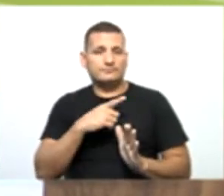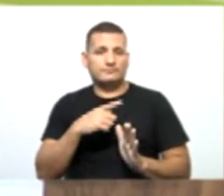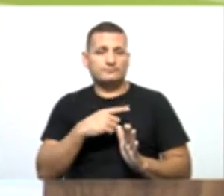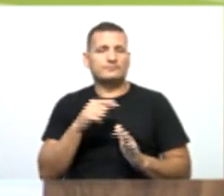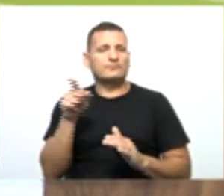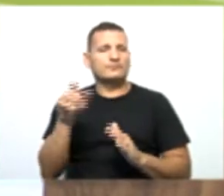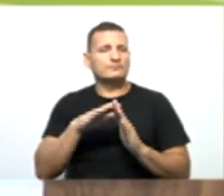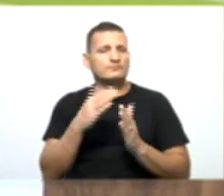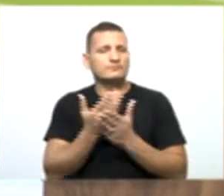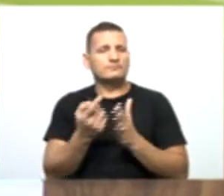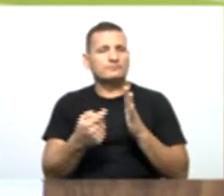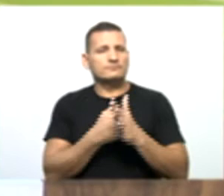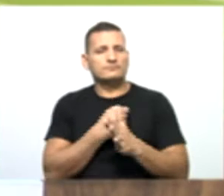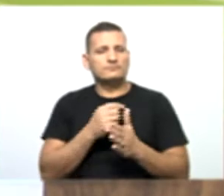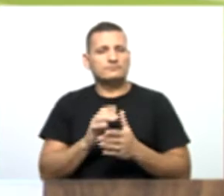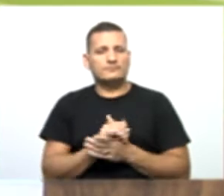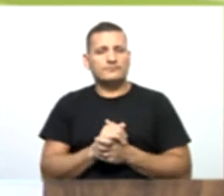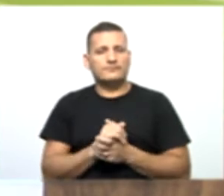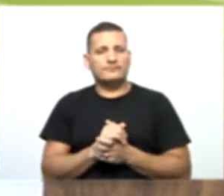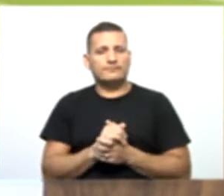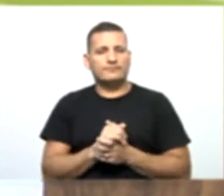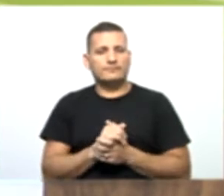da escola... Muito bom.